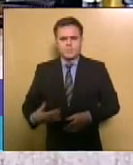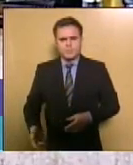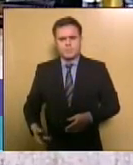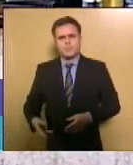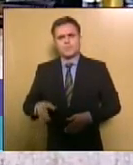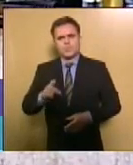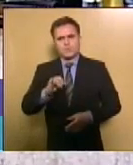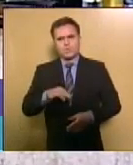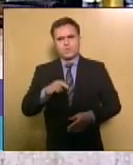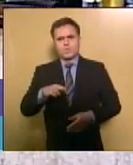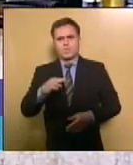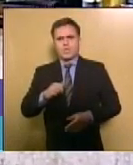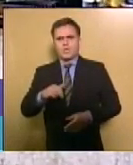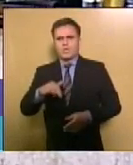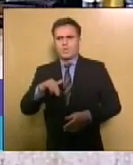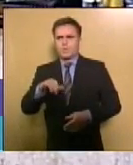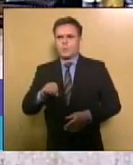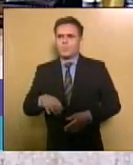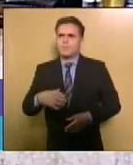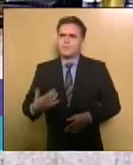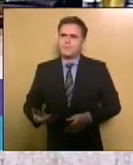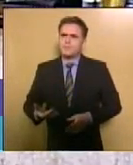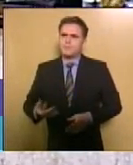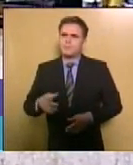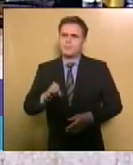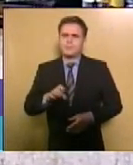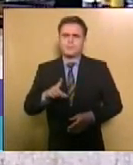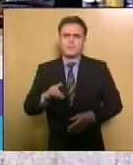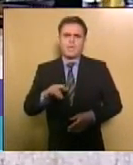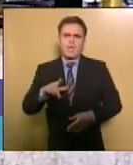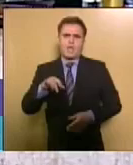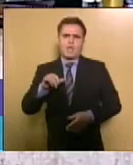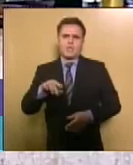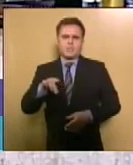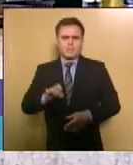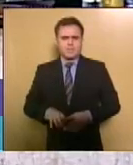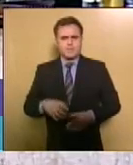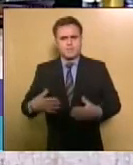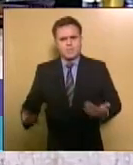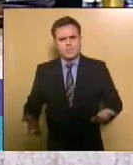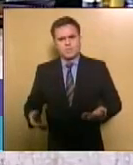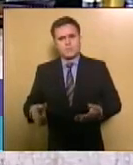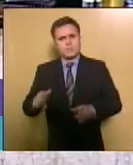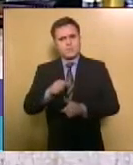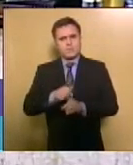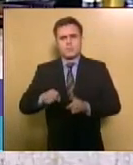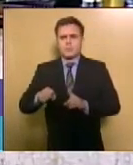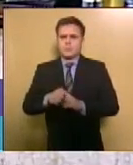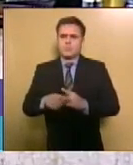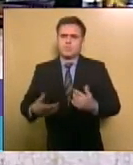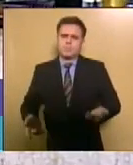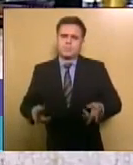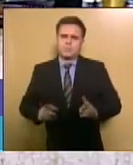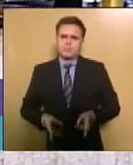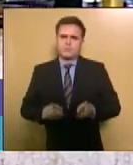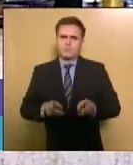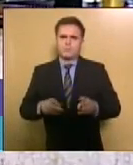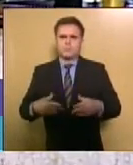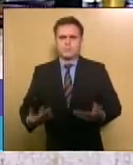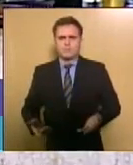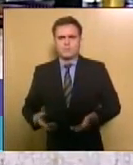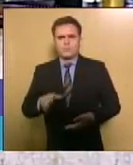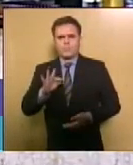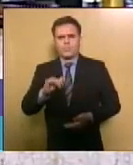R de Japaratuba Presidente do Conselho Regional de serviço social da 18ª região